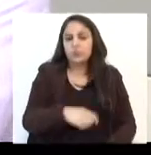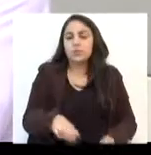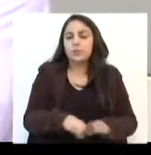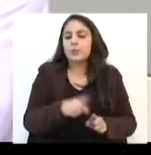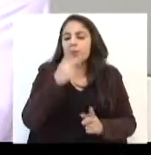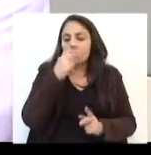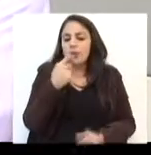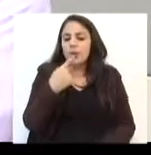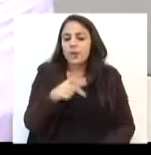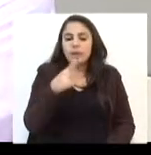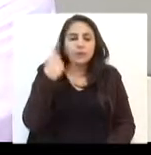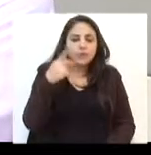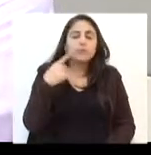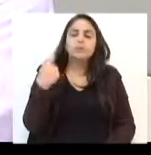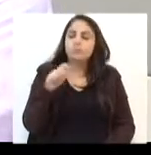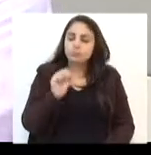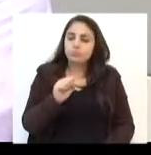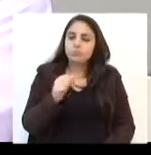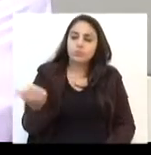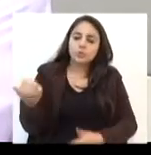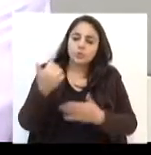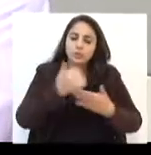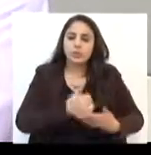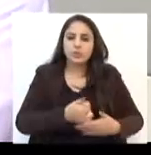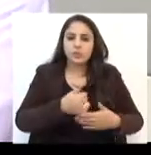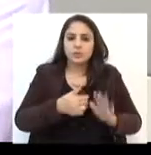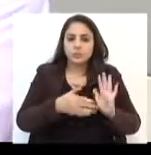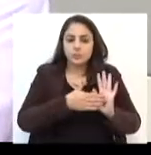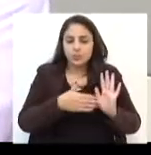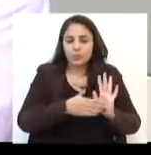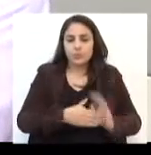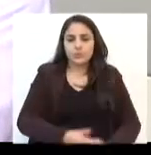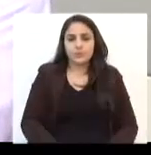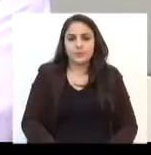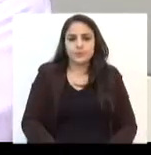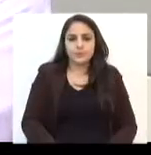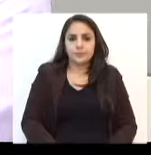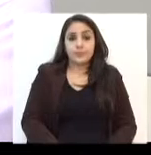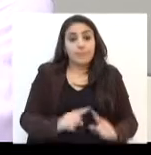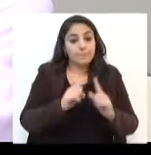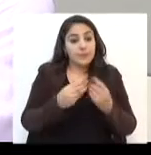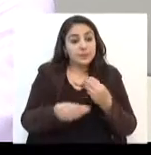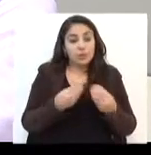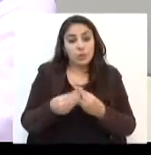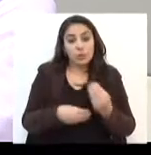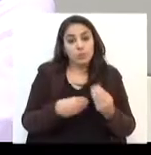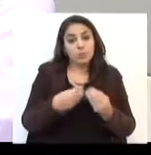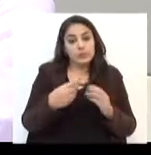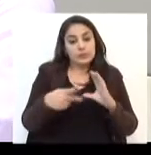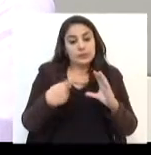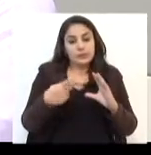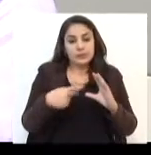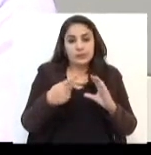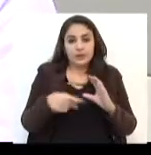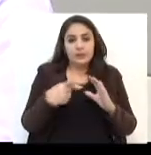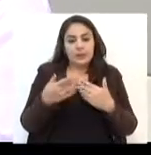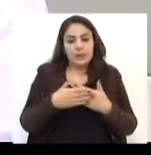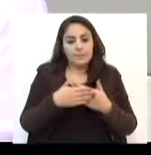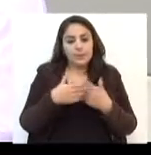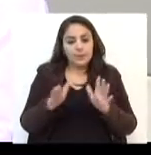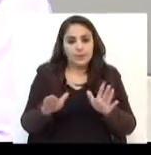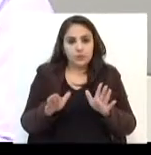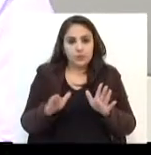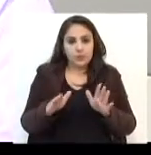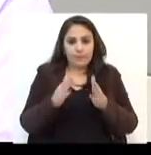ele, como vereador, ele deve sim trazer aqui essas pautas, né? Mas como instituição Câmara, fazer a